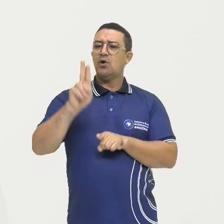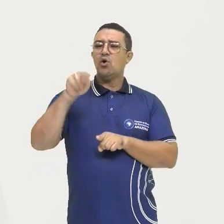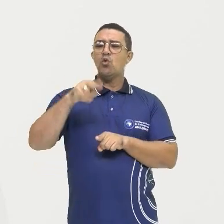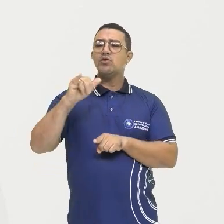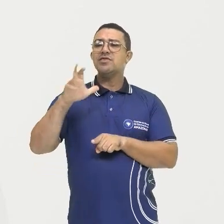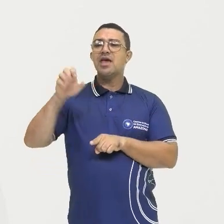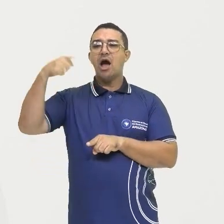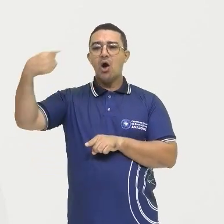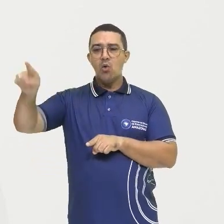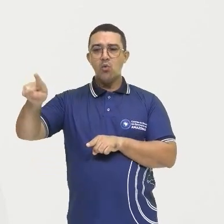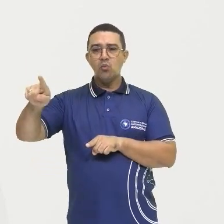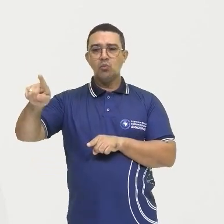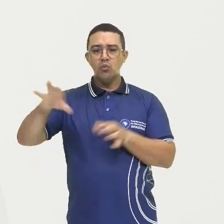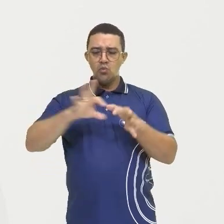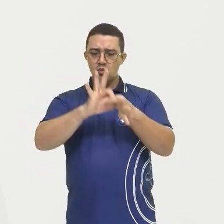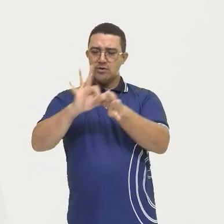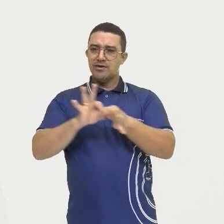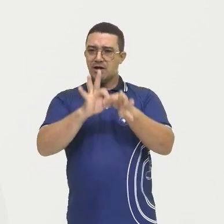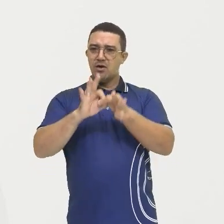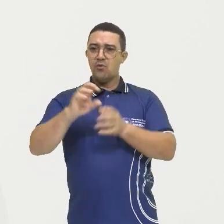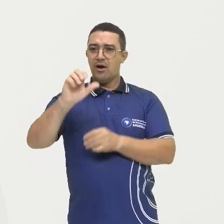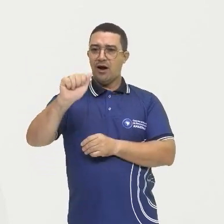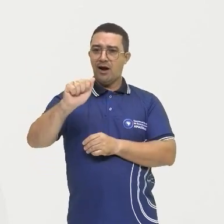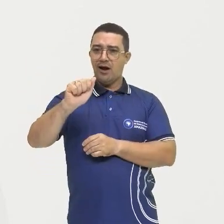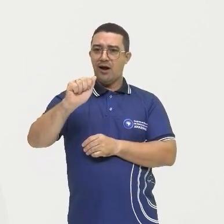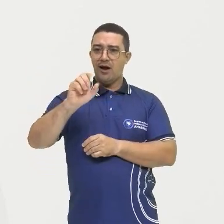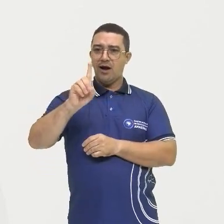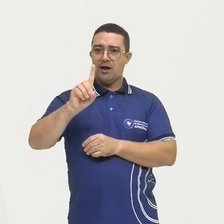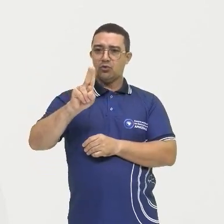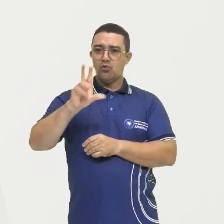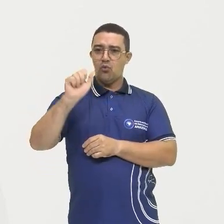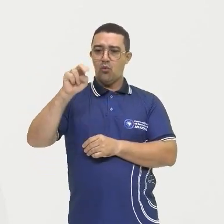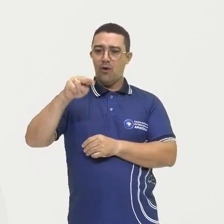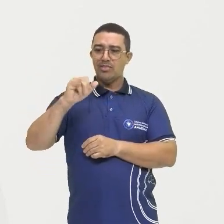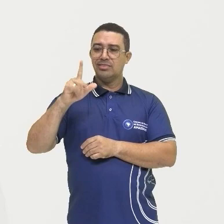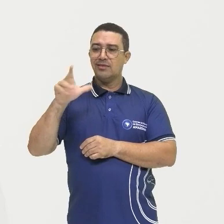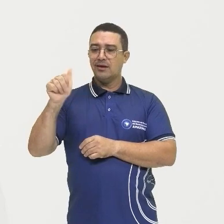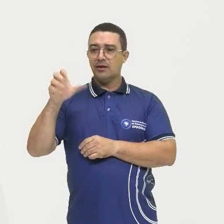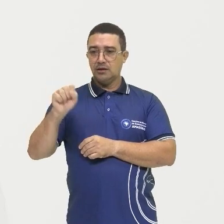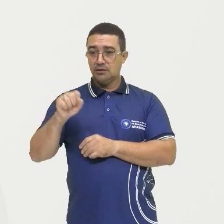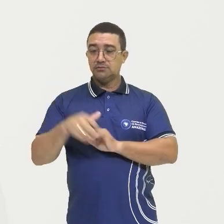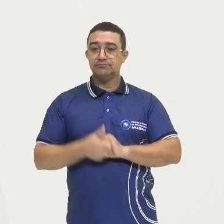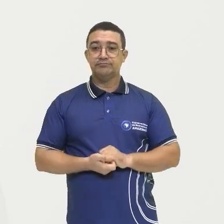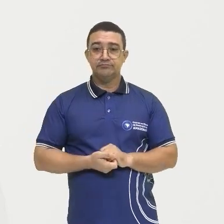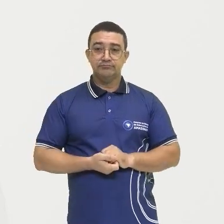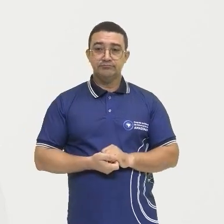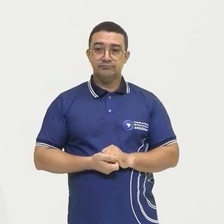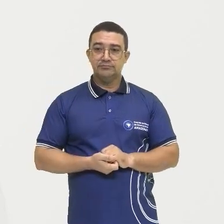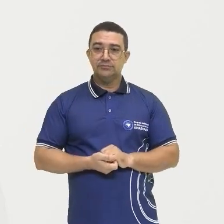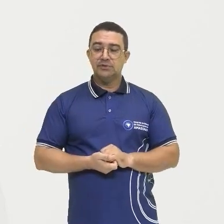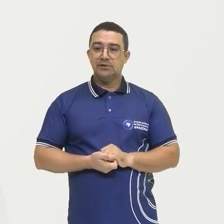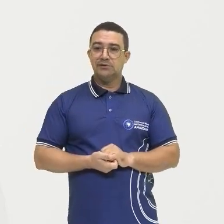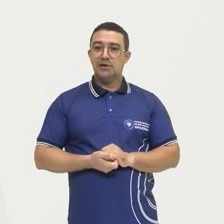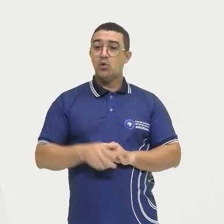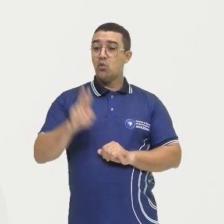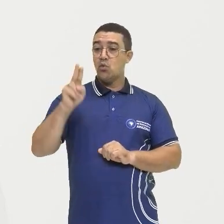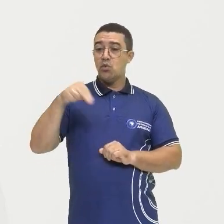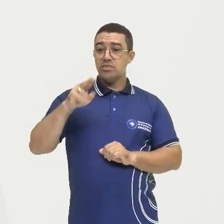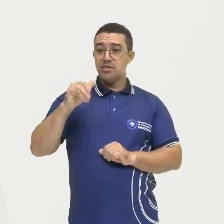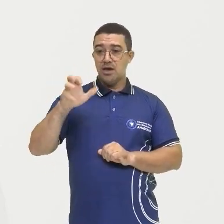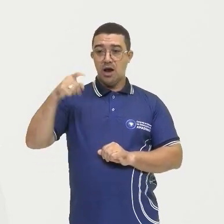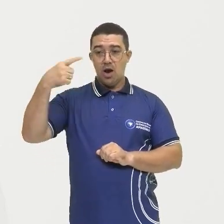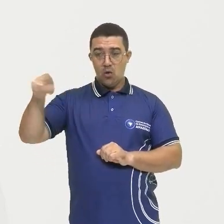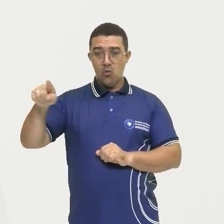Mas, professor, o que tem de diferente em relação à zona de livre comércio, então? É que a quantidade de produtos aqui na união aduaneira